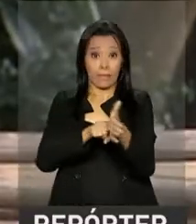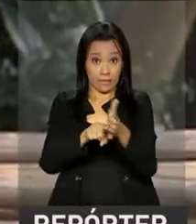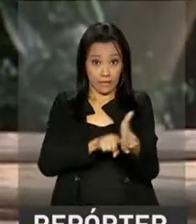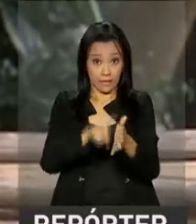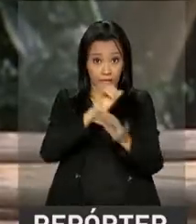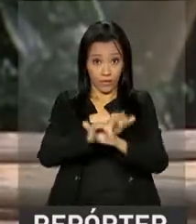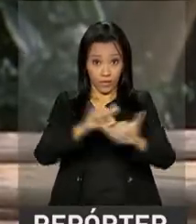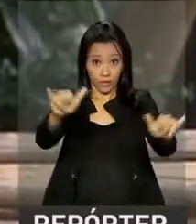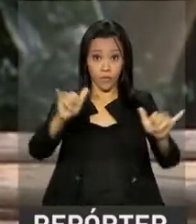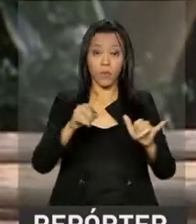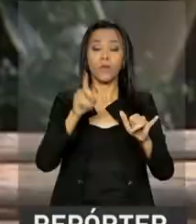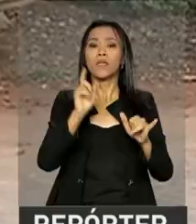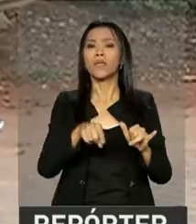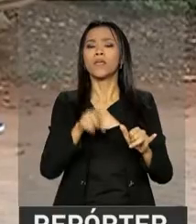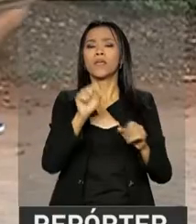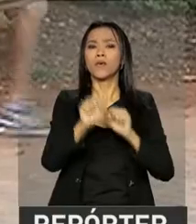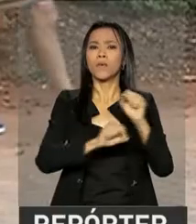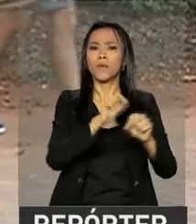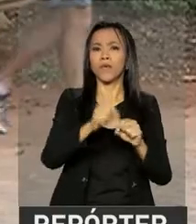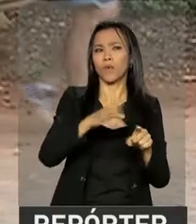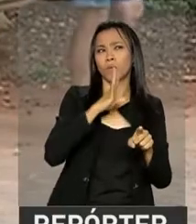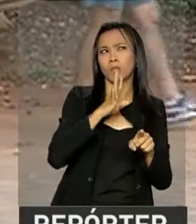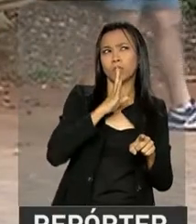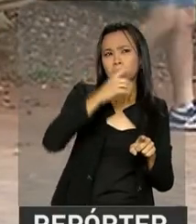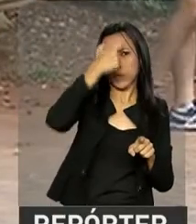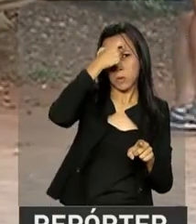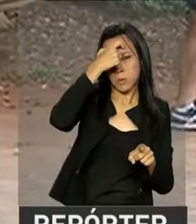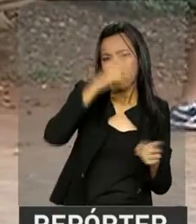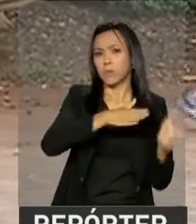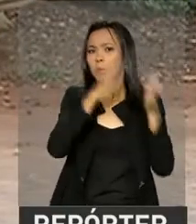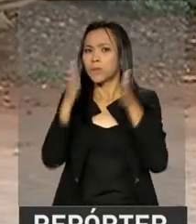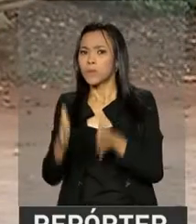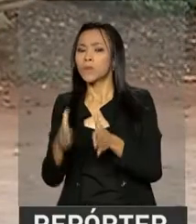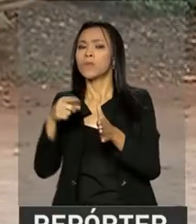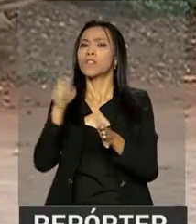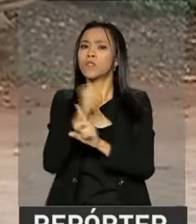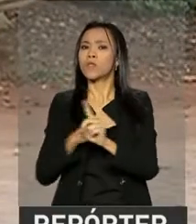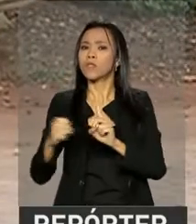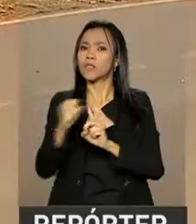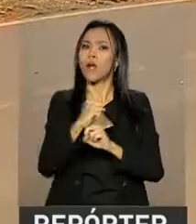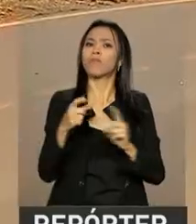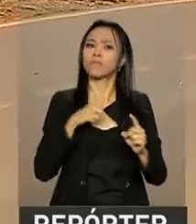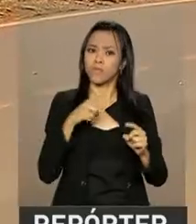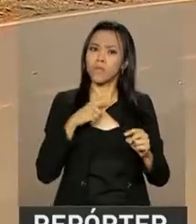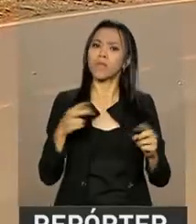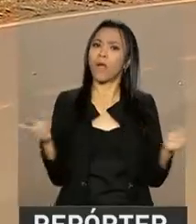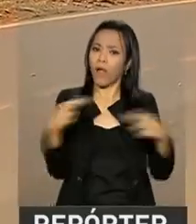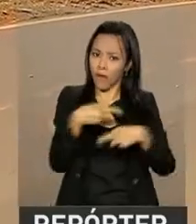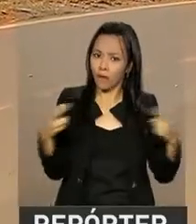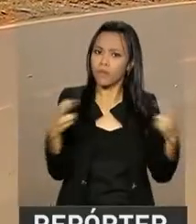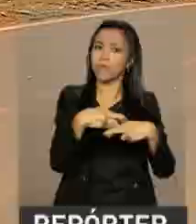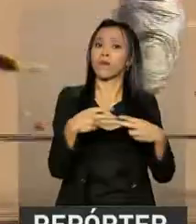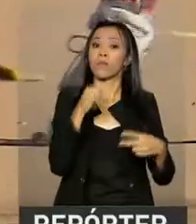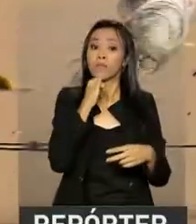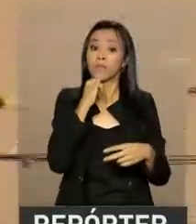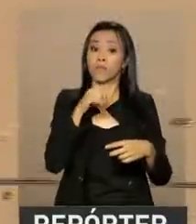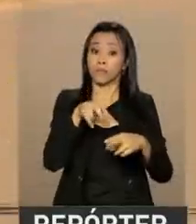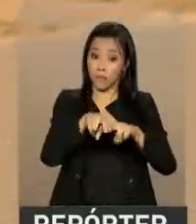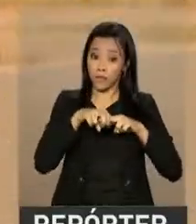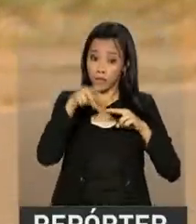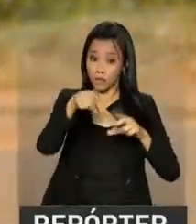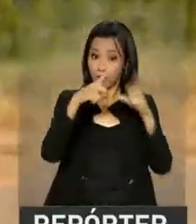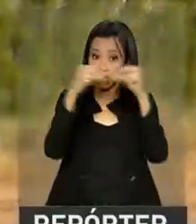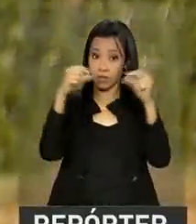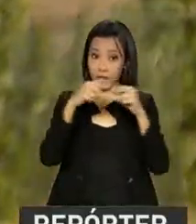direta entre o nível de instrução e condição social com as atividades físicas e esportivas o que leva ao distrito federal uma das regiões